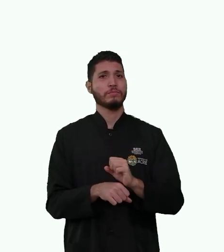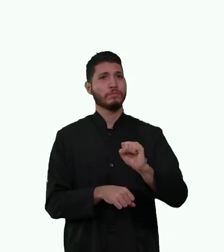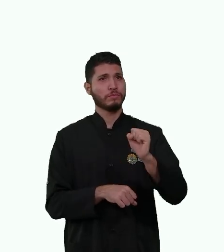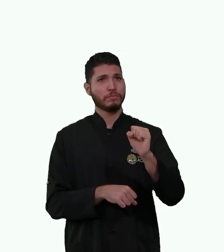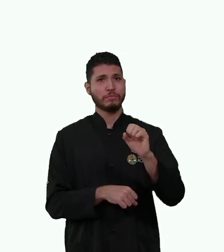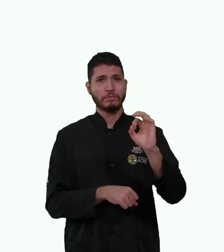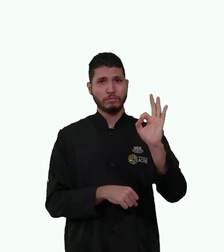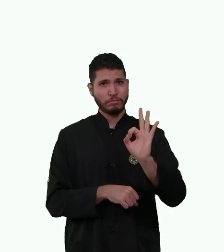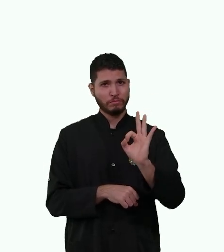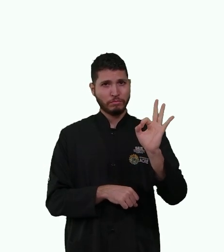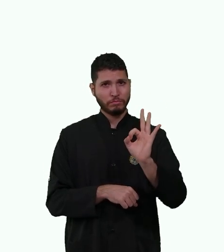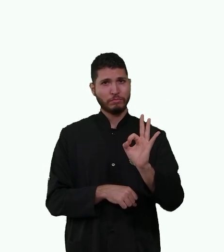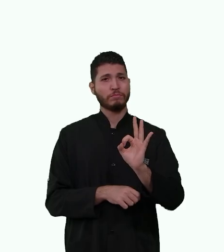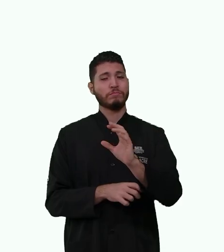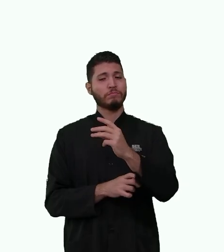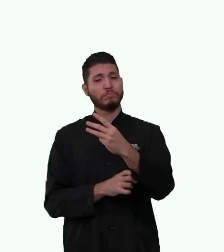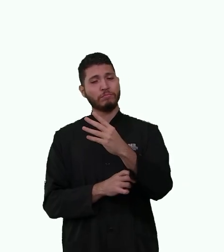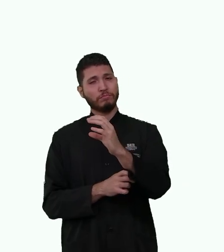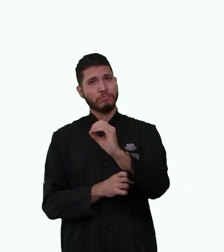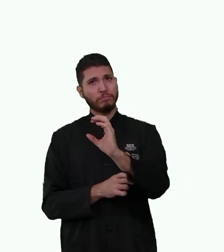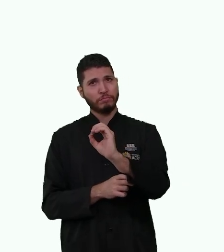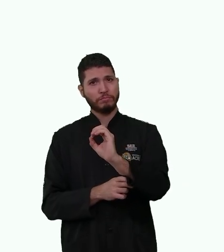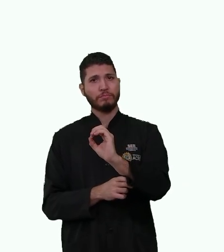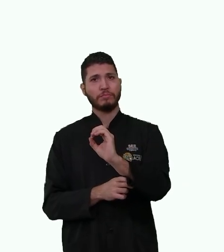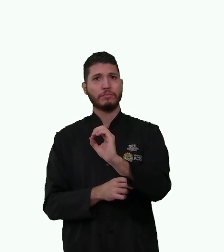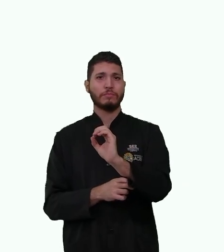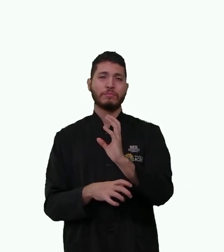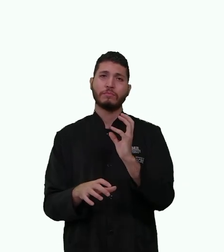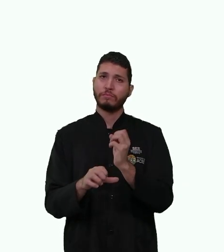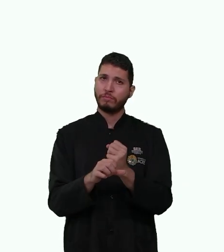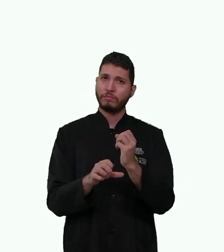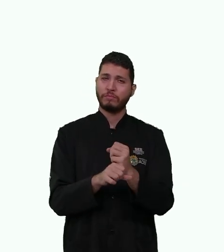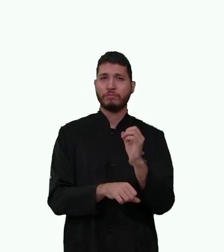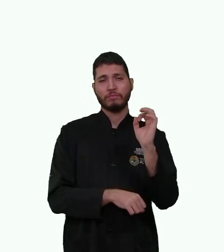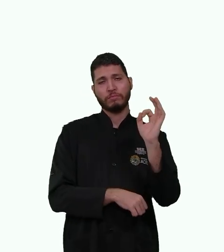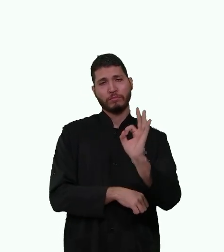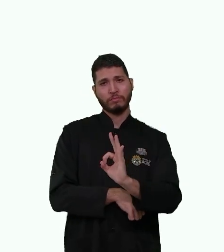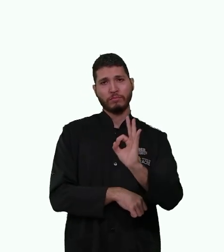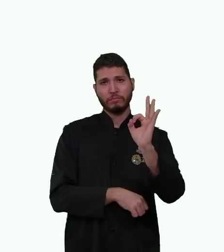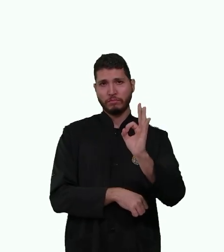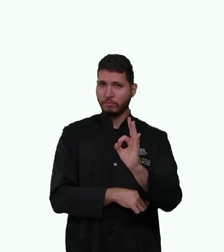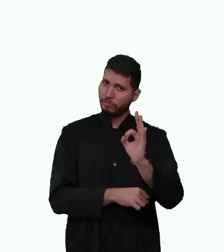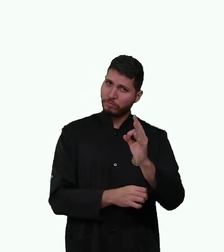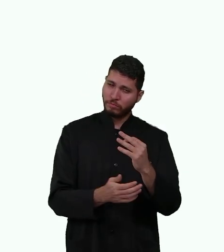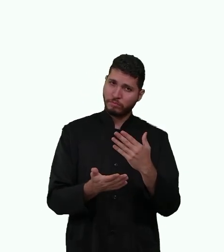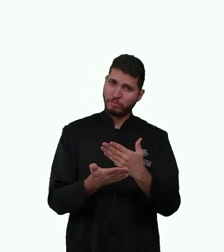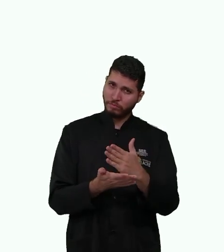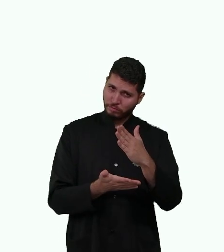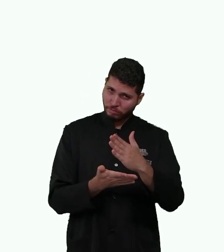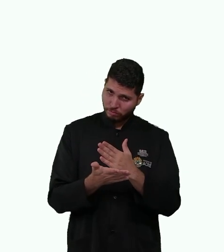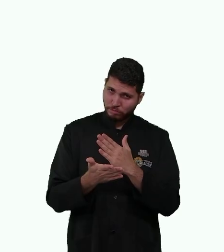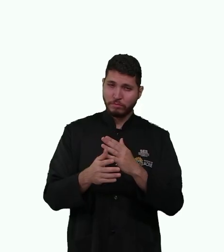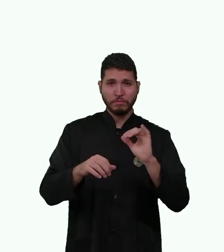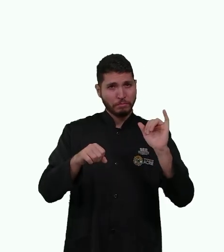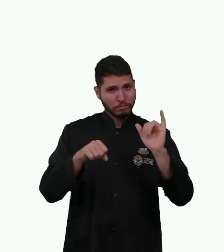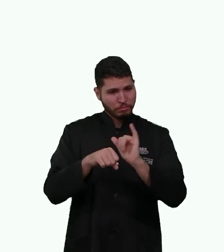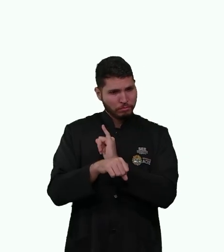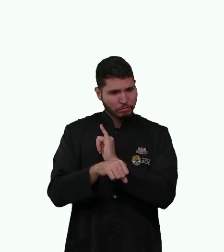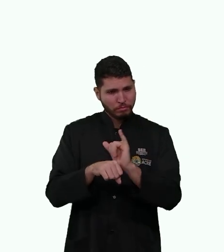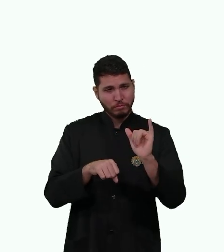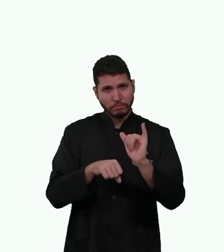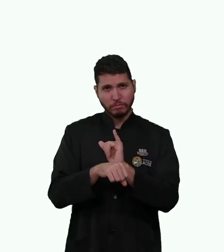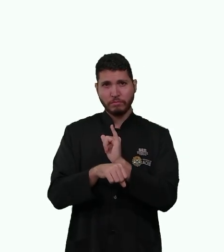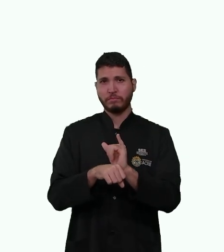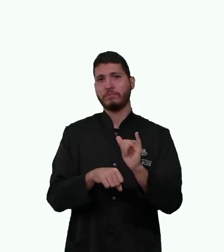300. Então, para você calcular a porcentagem, eu tenho algumas formas de fazer isso, tá? Não tem um